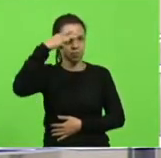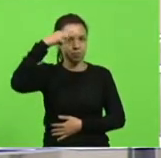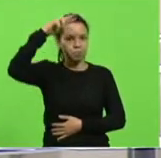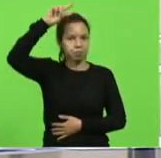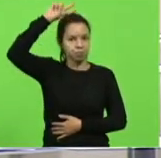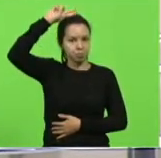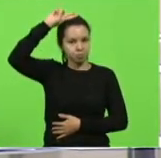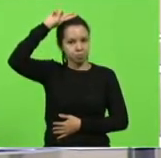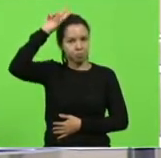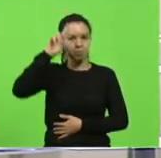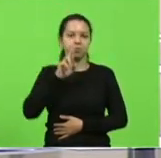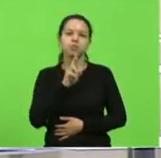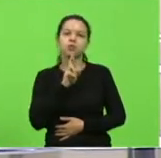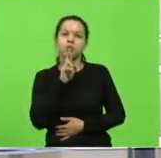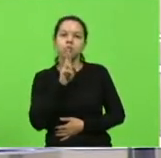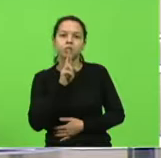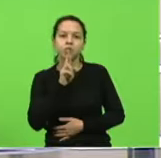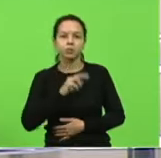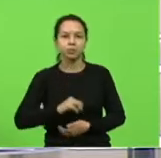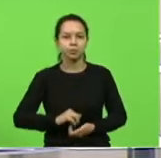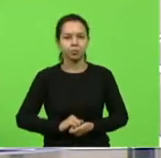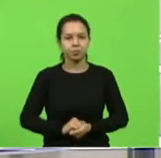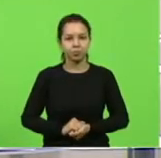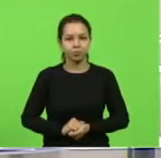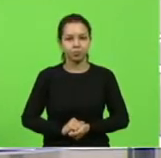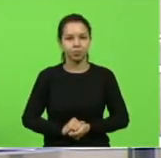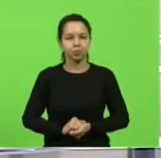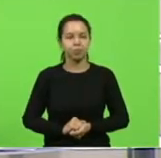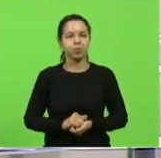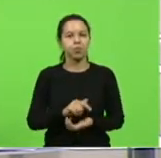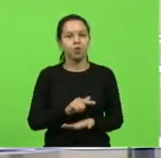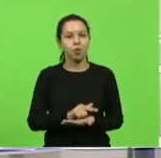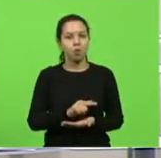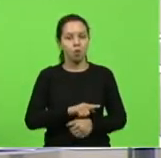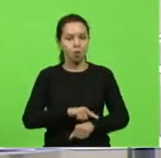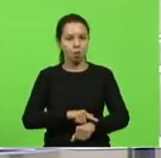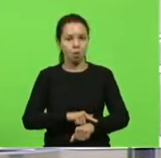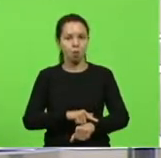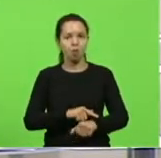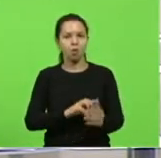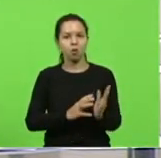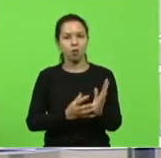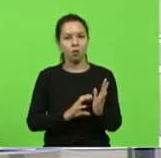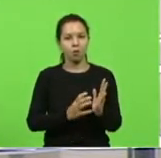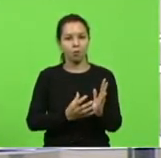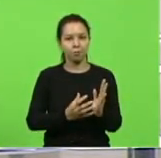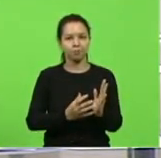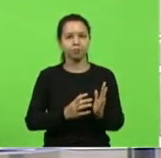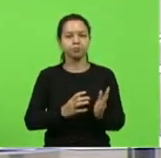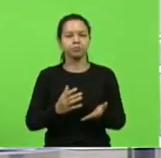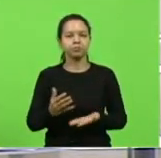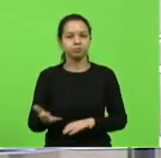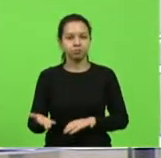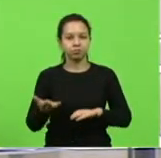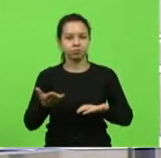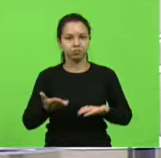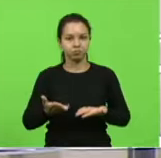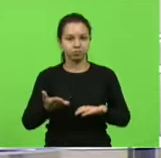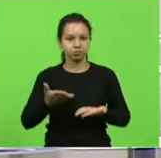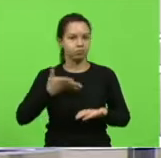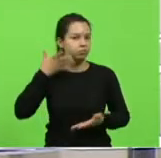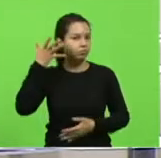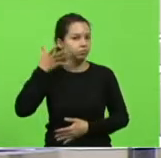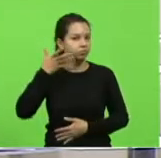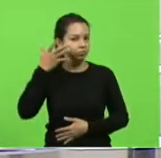caropreso e Rodrigo minotto o grande expediente neste horário destinado aos partidos políticos fizeram